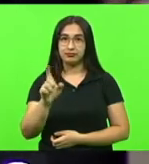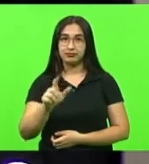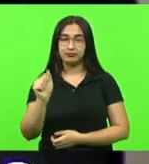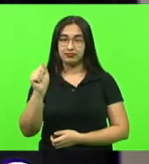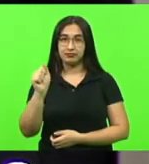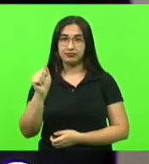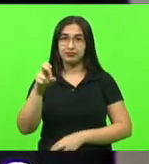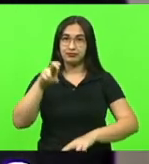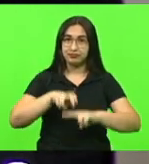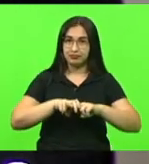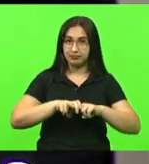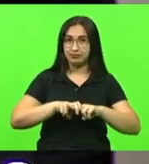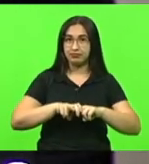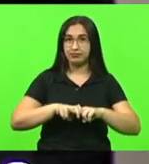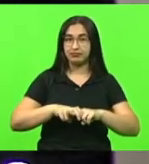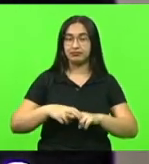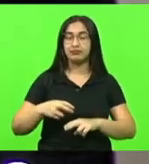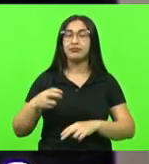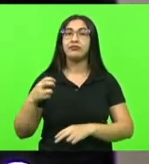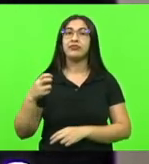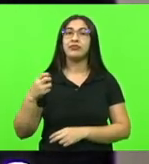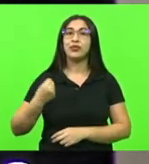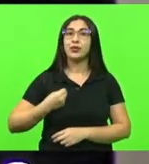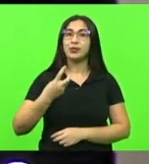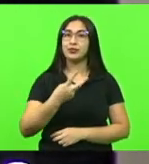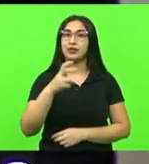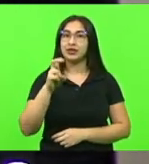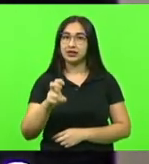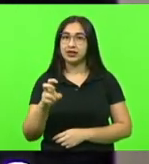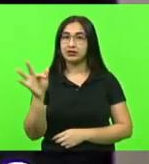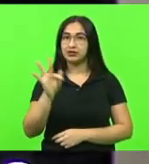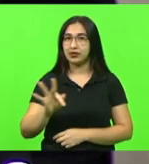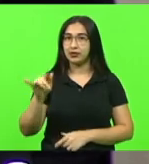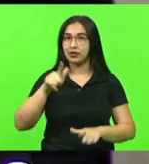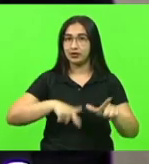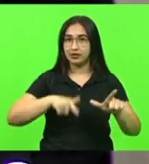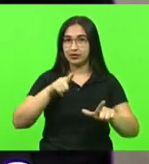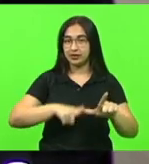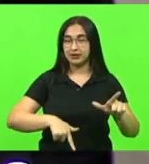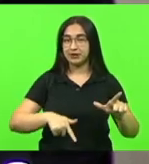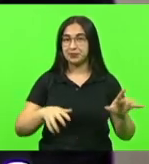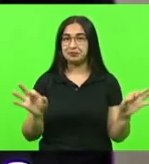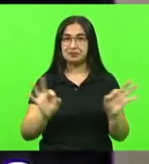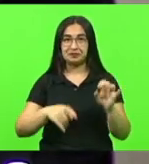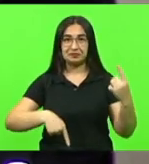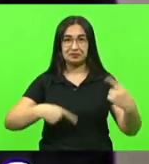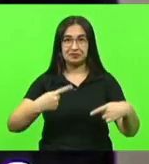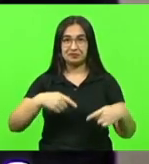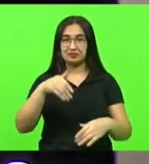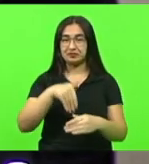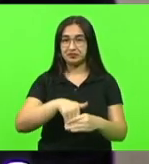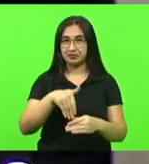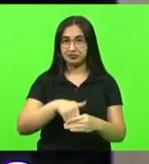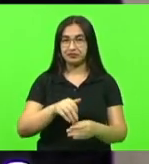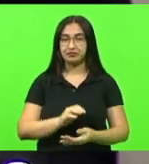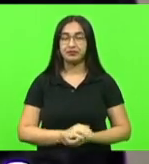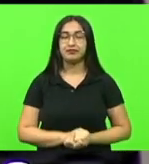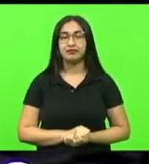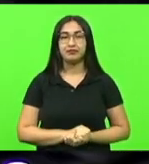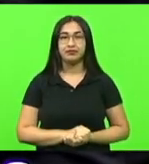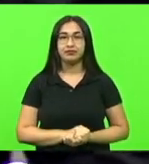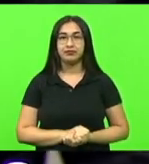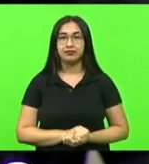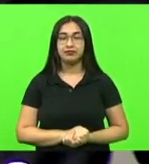para ocupar a cadeira 25 na Academia Catarinense de Letras. Em discussão. Não havendo quem queira discutir, em votação. Deputados que aprovam